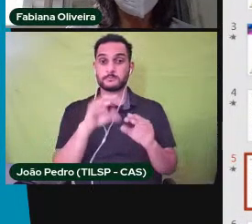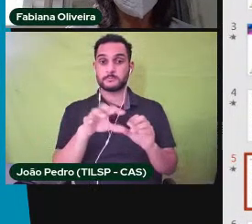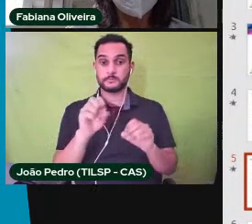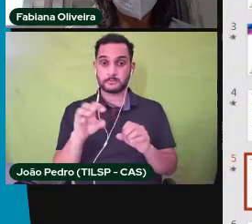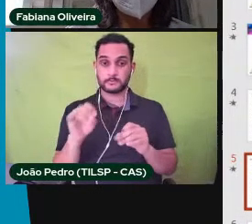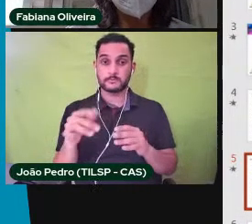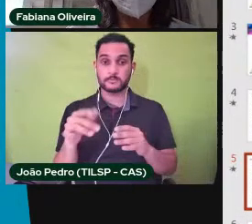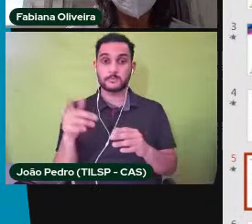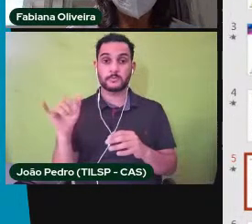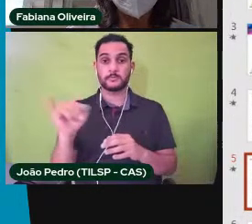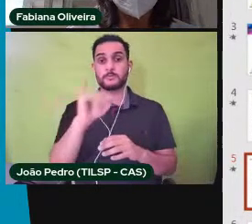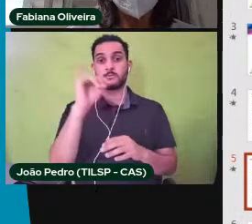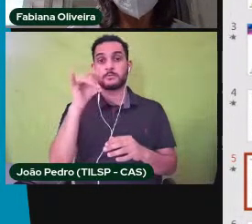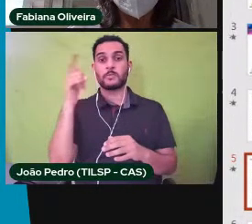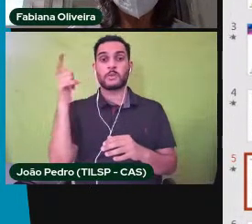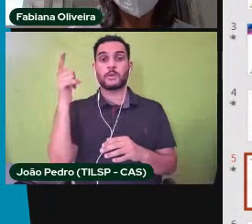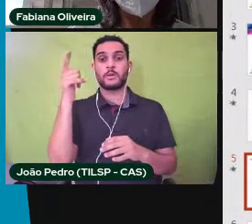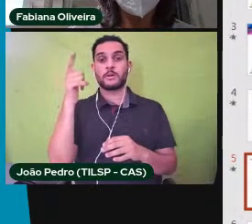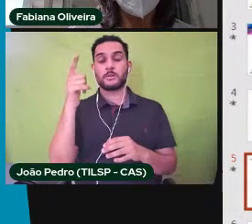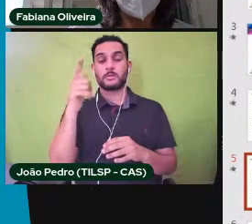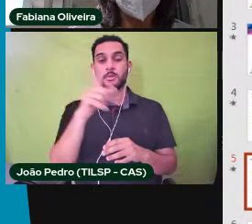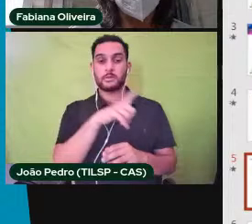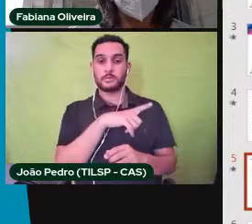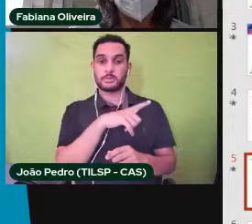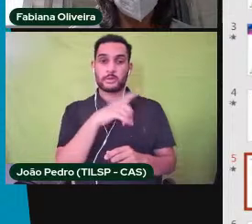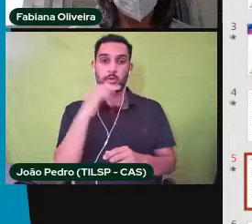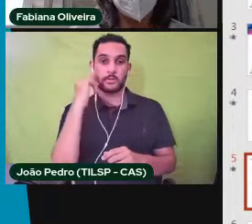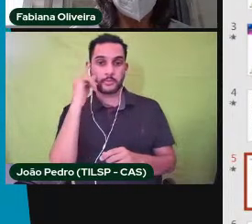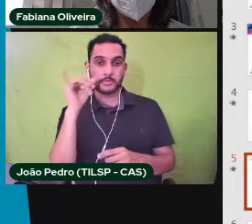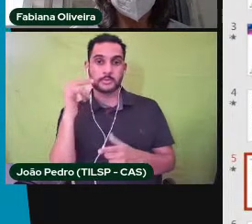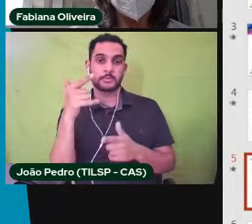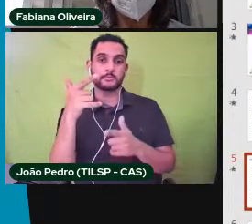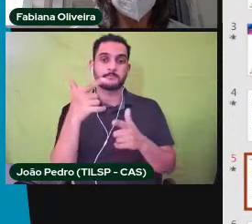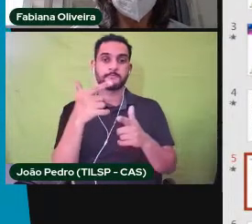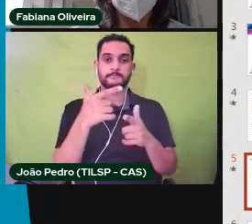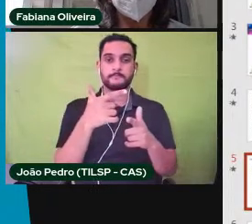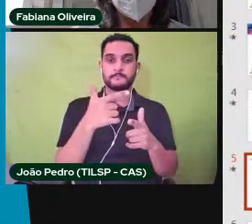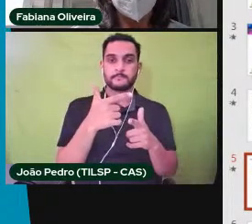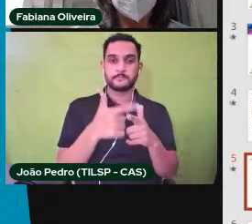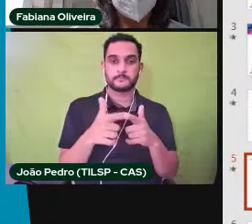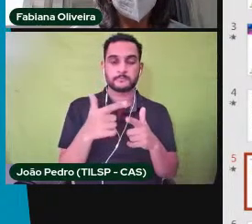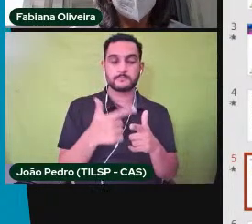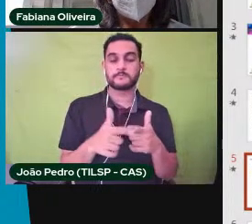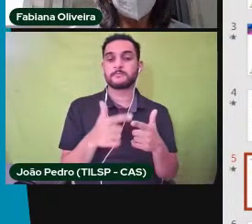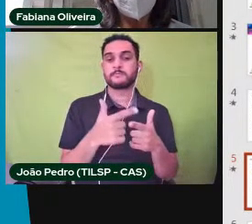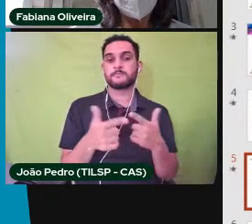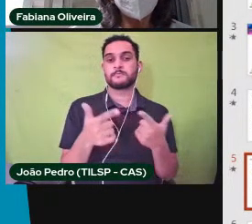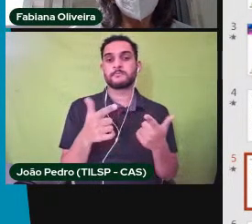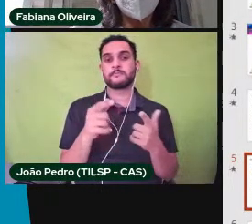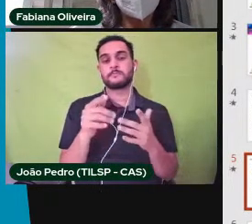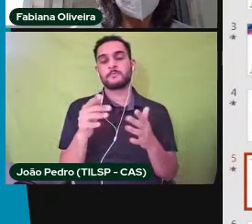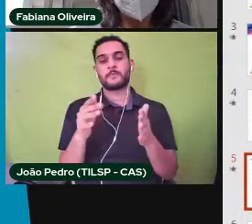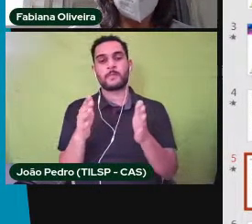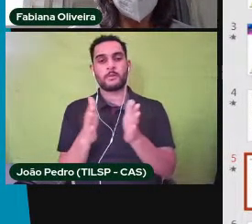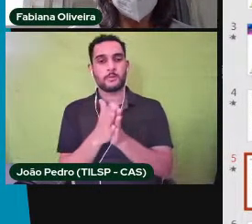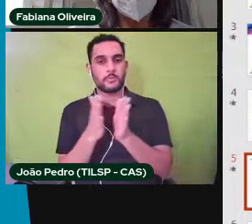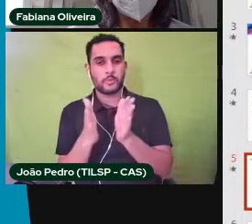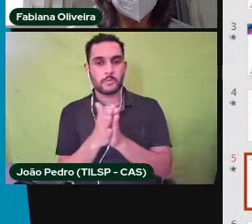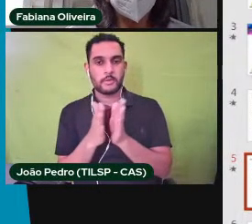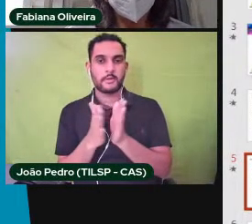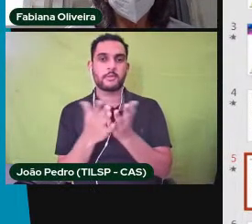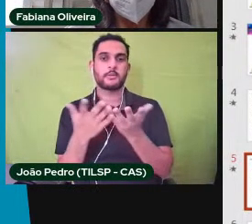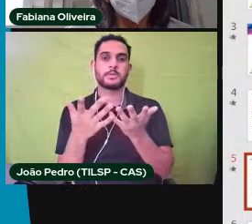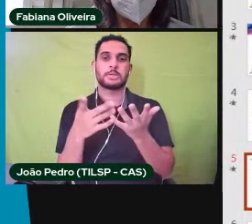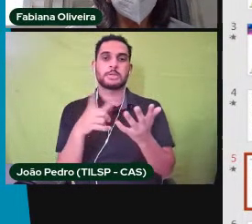da desigualdade, da pobreza, do terrorismo e dos conflitos. Vejam bem a importância da educação. Ela é vista como uma das chaves